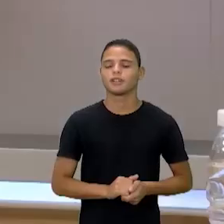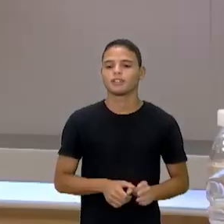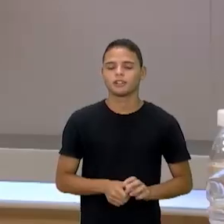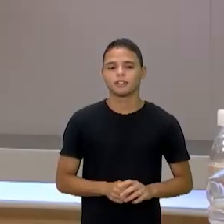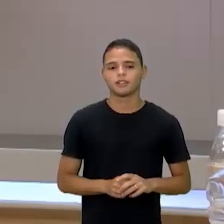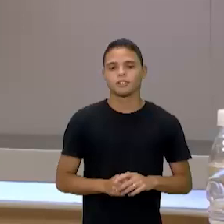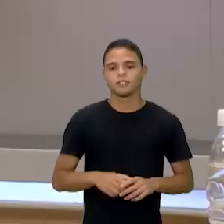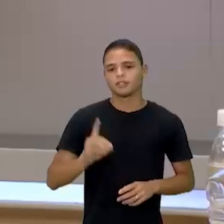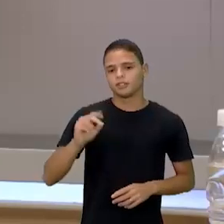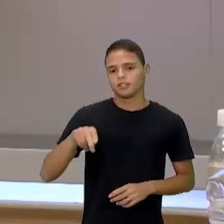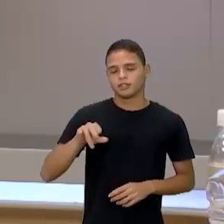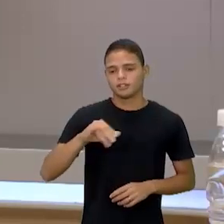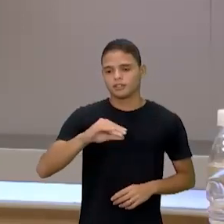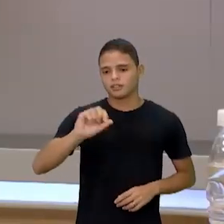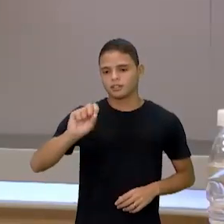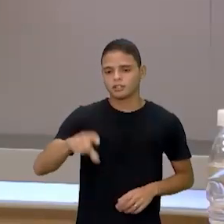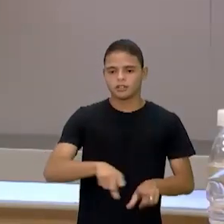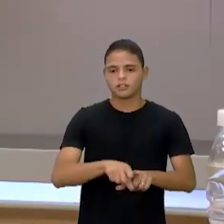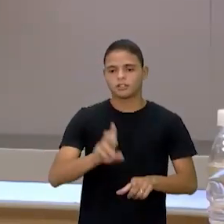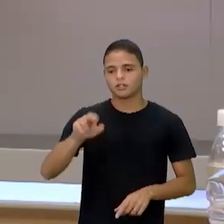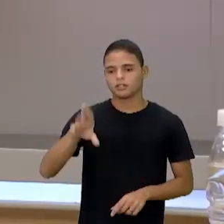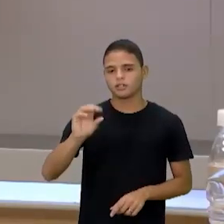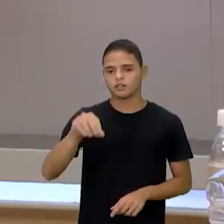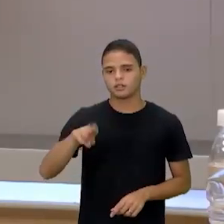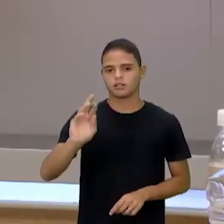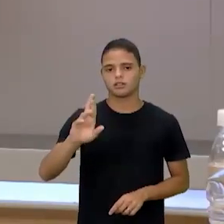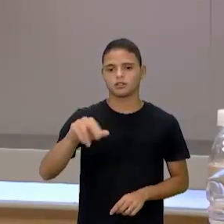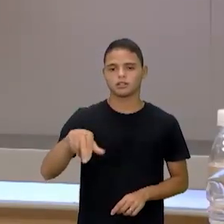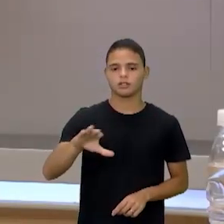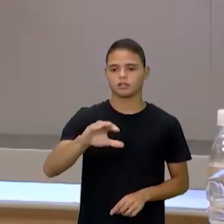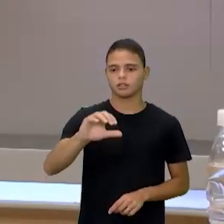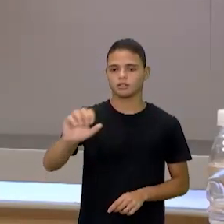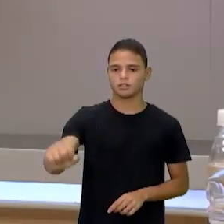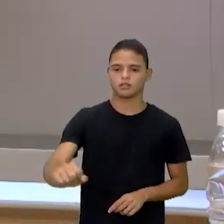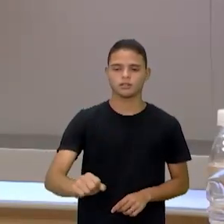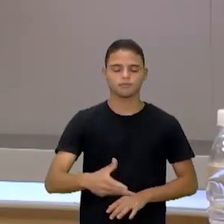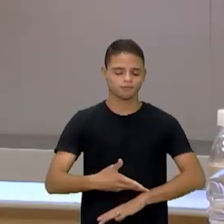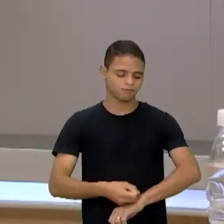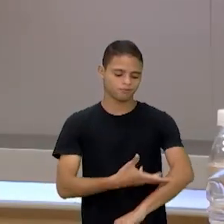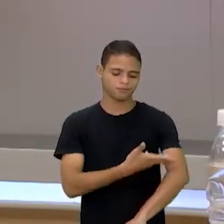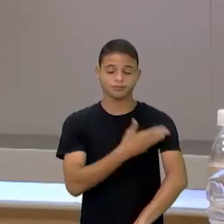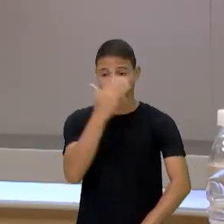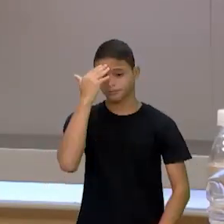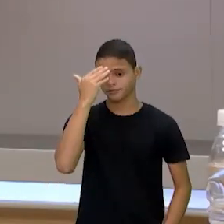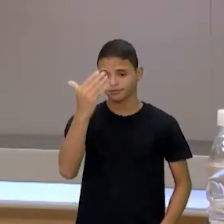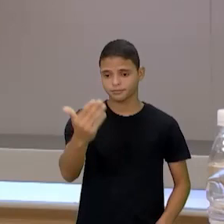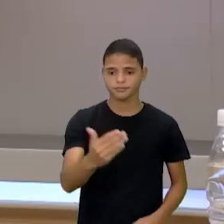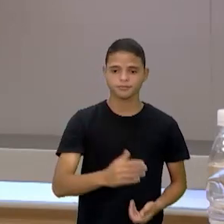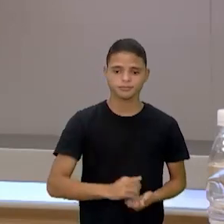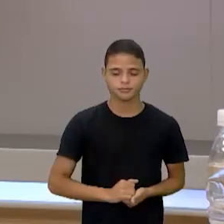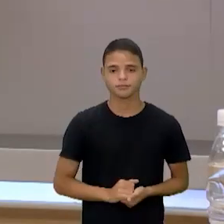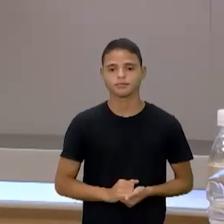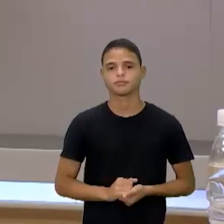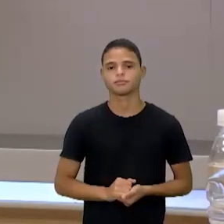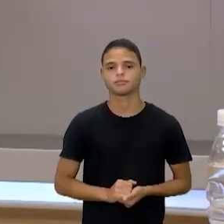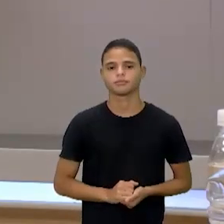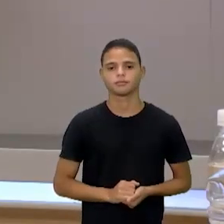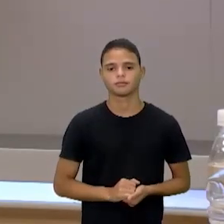Denise e Robson, eu me emocionei muito, muito obrigado, agradeço